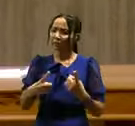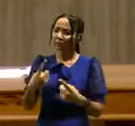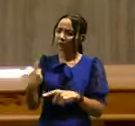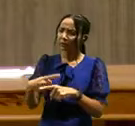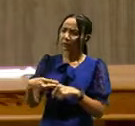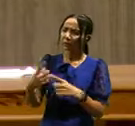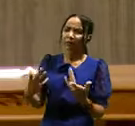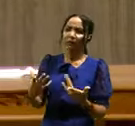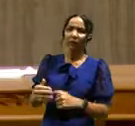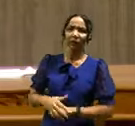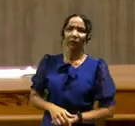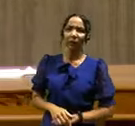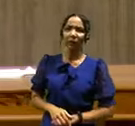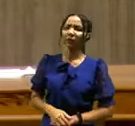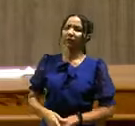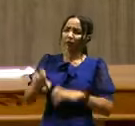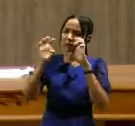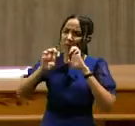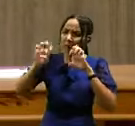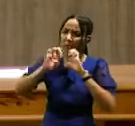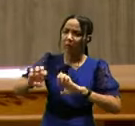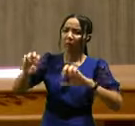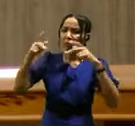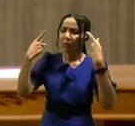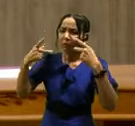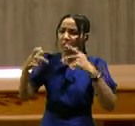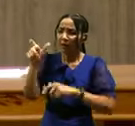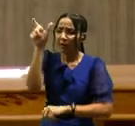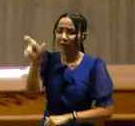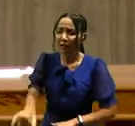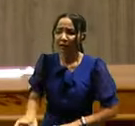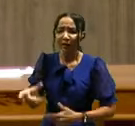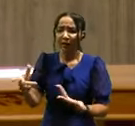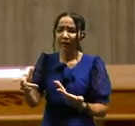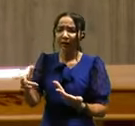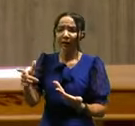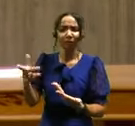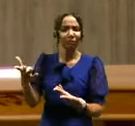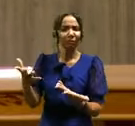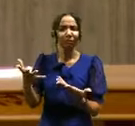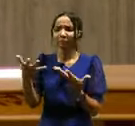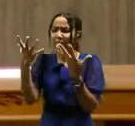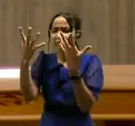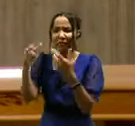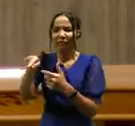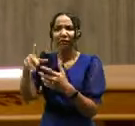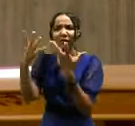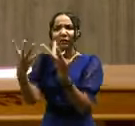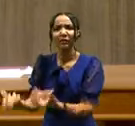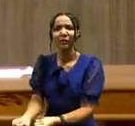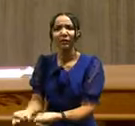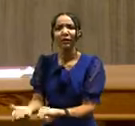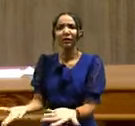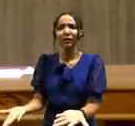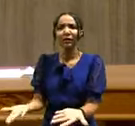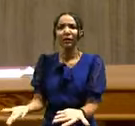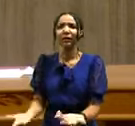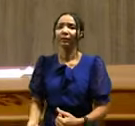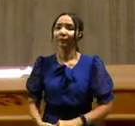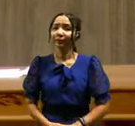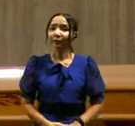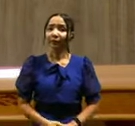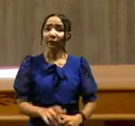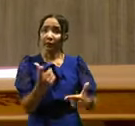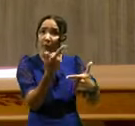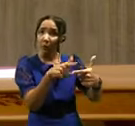ter sucesso não é que ela perde a eficácia dela é que o teu coração é ruim para receber a